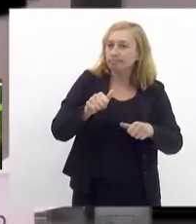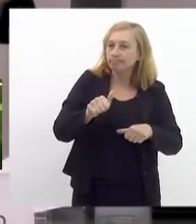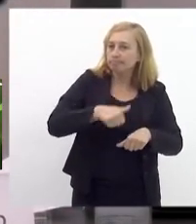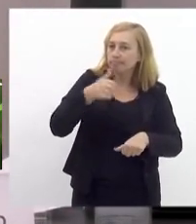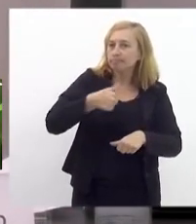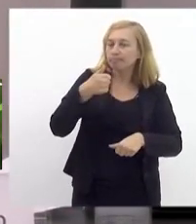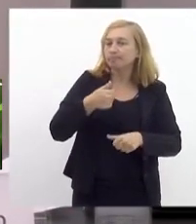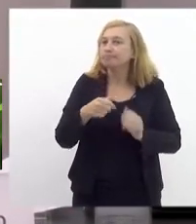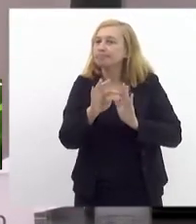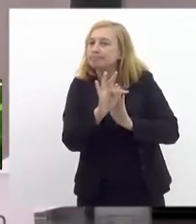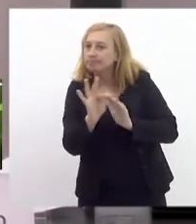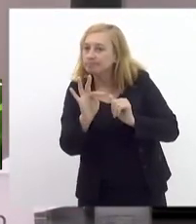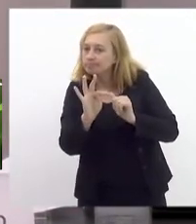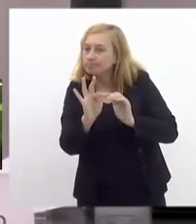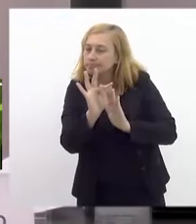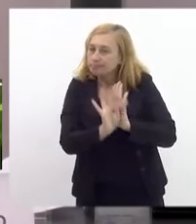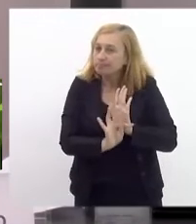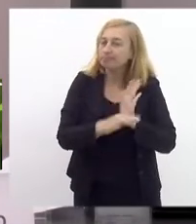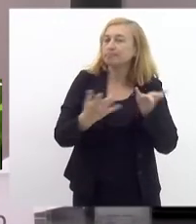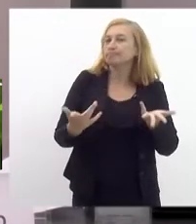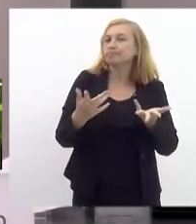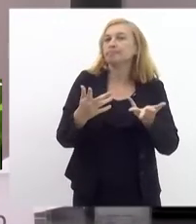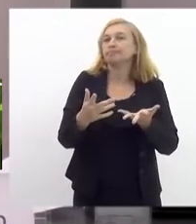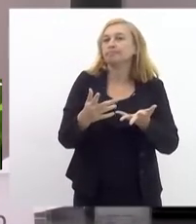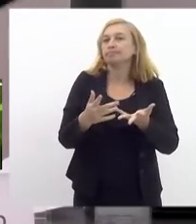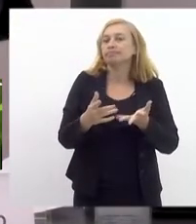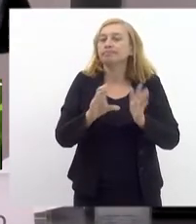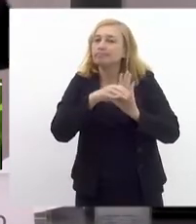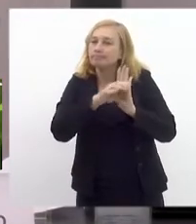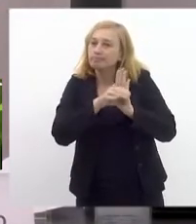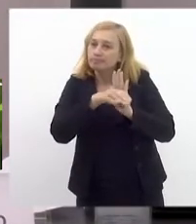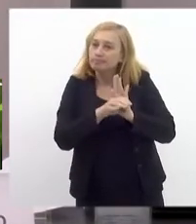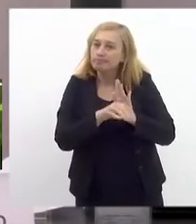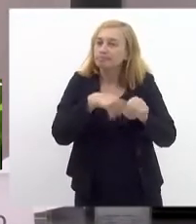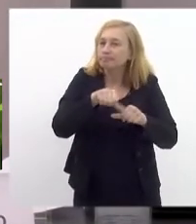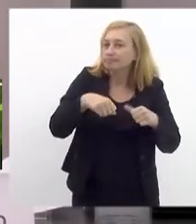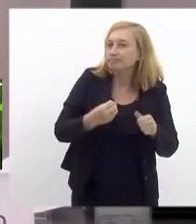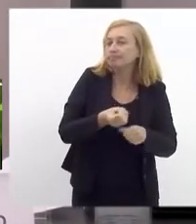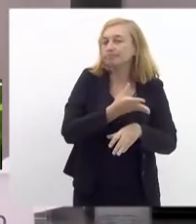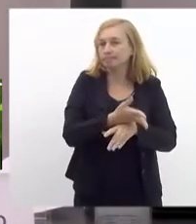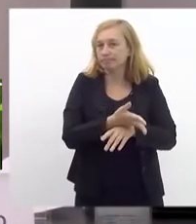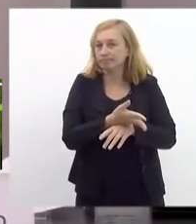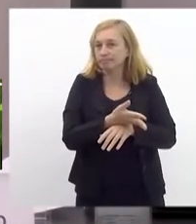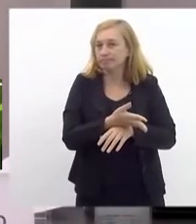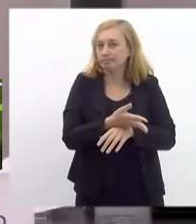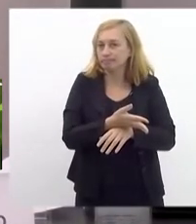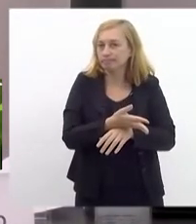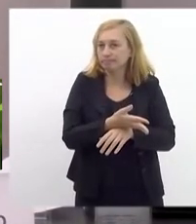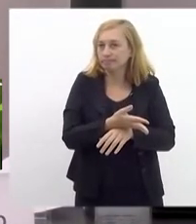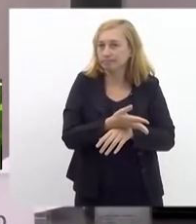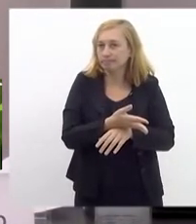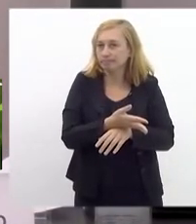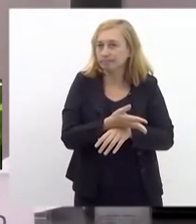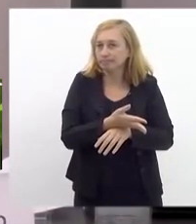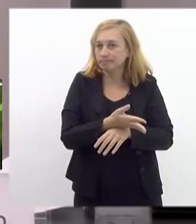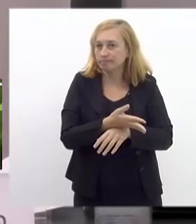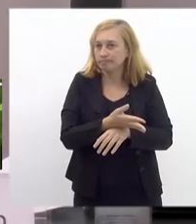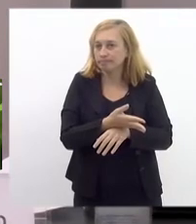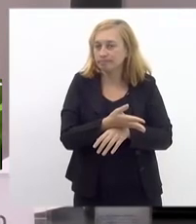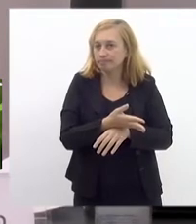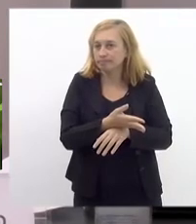Mink mencionou a questão relacionada ao conceito de inovação, à concepção de inovação, de modo que ela não